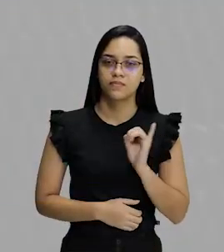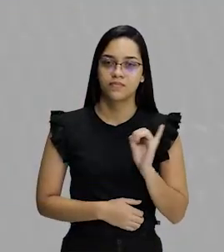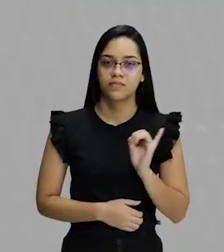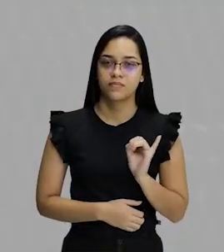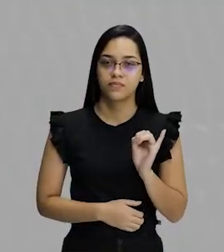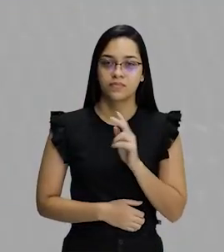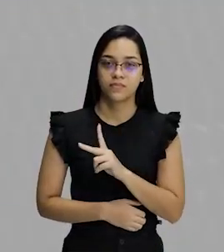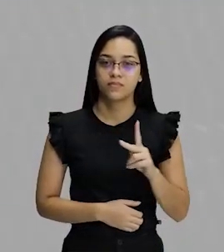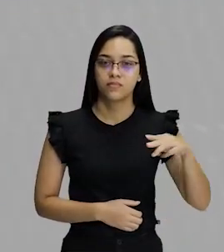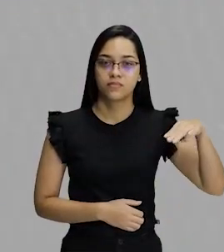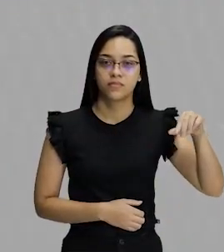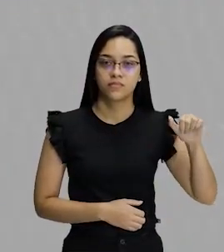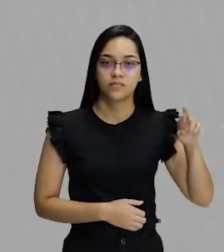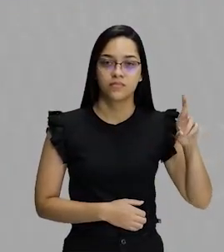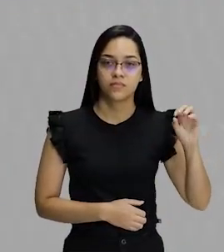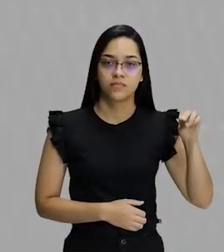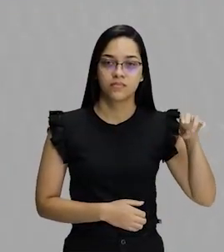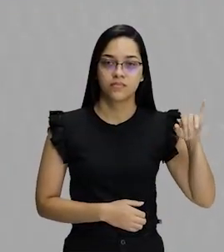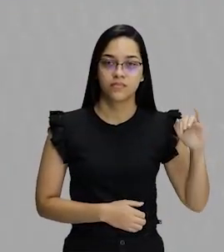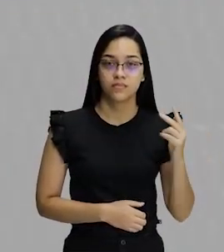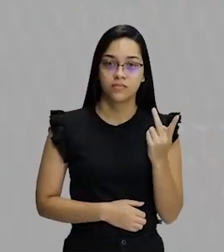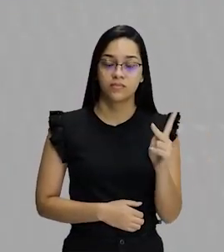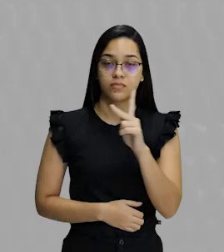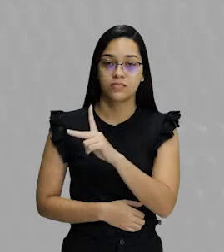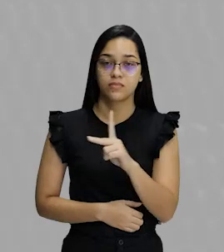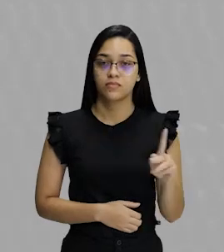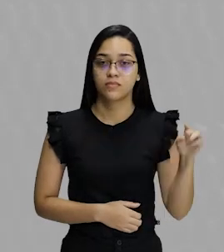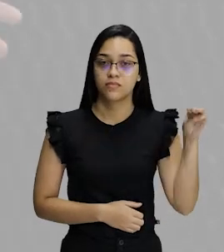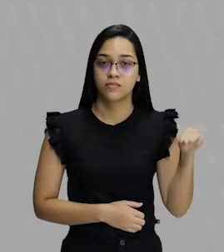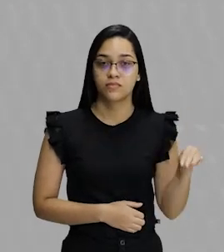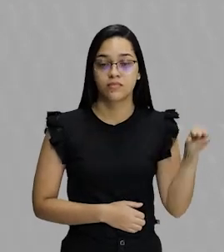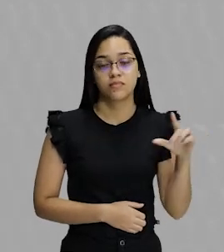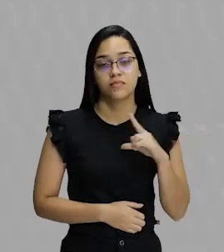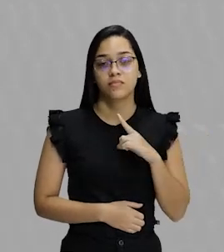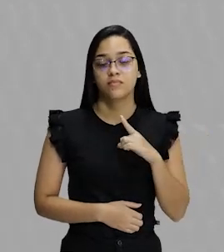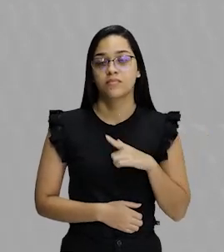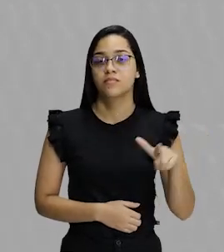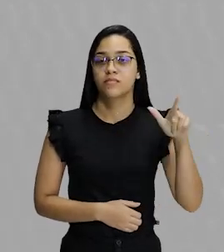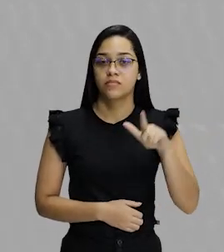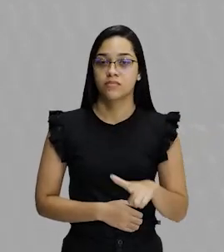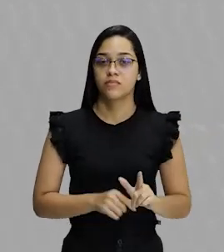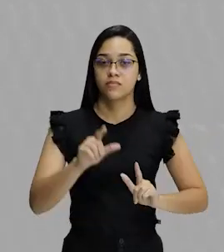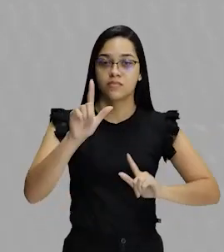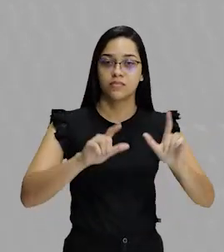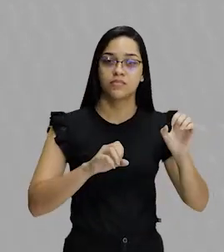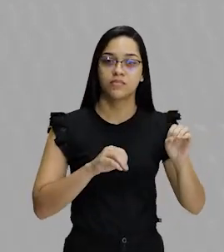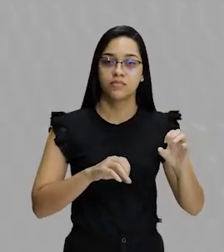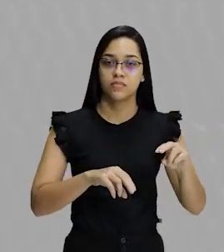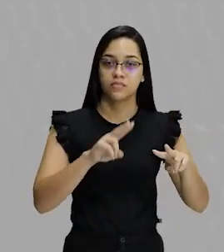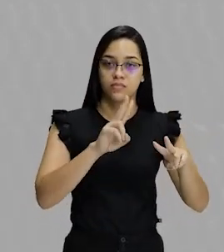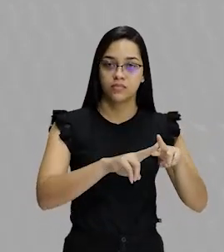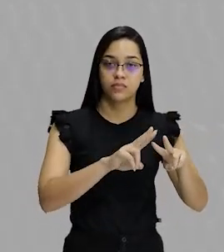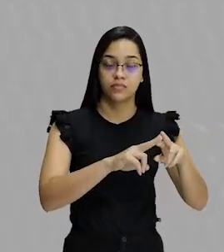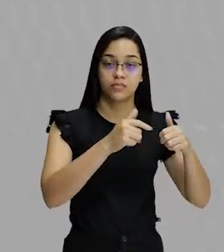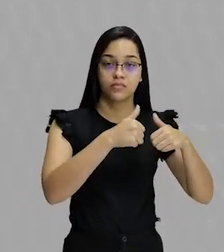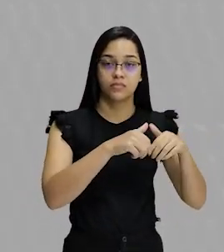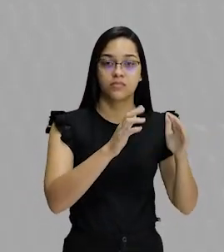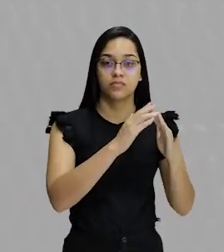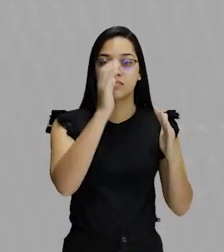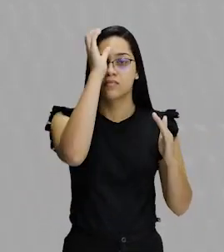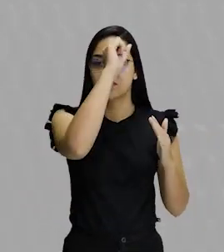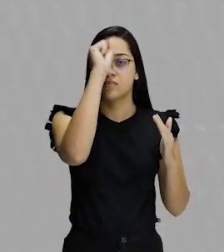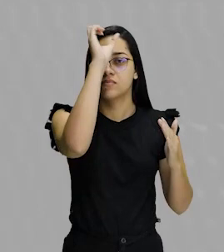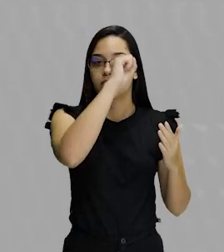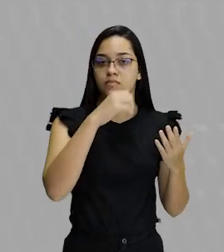pessoal, aqui é o professor Maroni Beckman, seu professor de matemática. Mais uma vez aqui na TV Educação, no programa Hashtag Fique em Casa